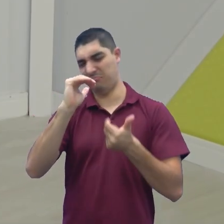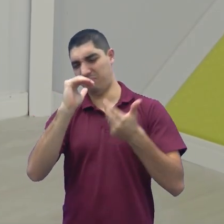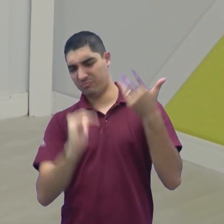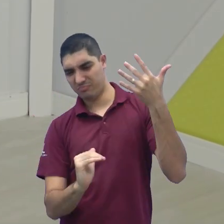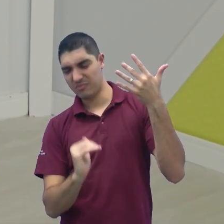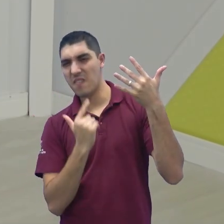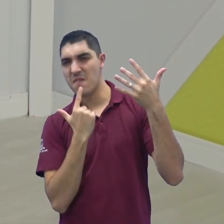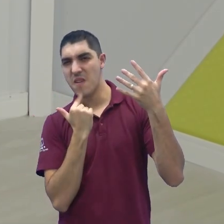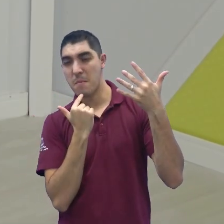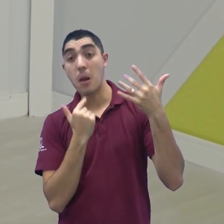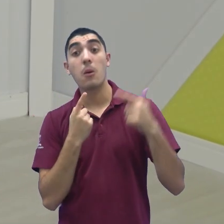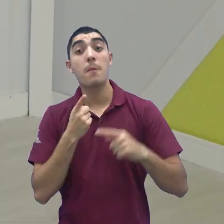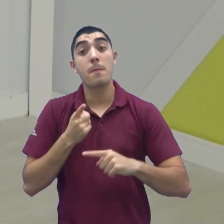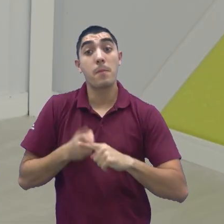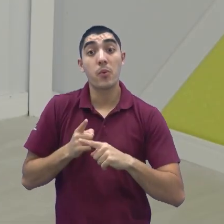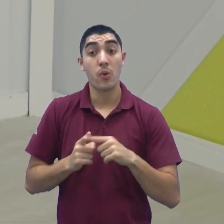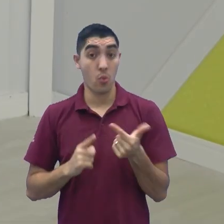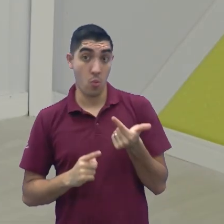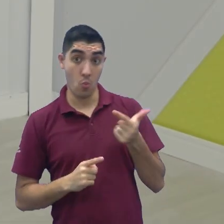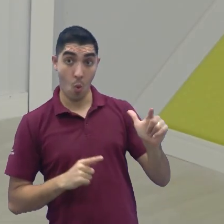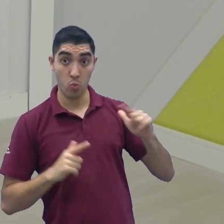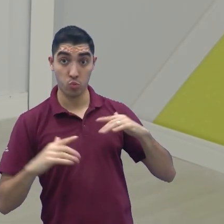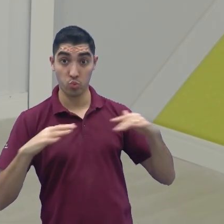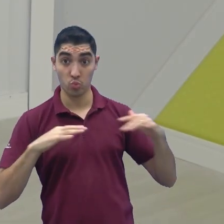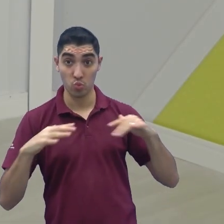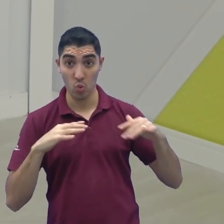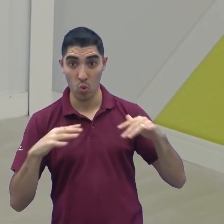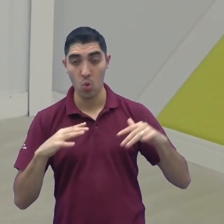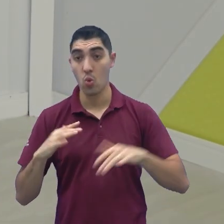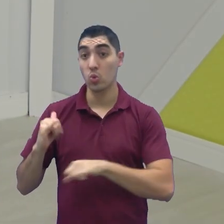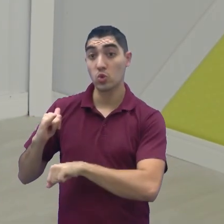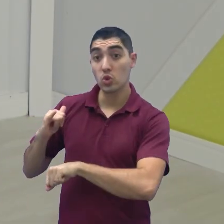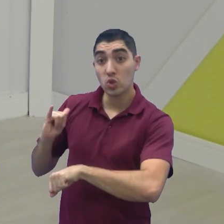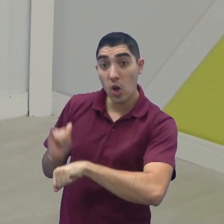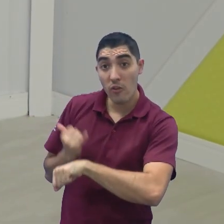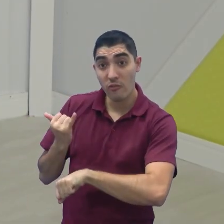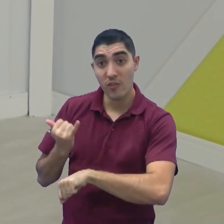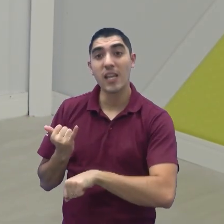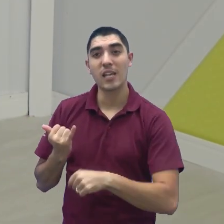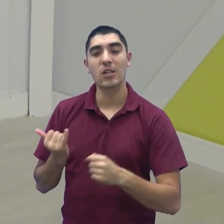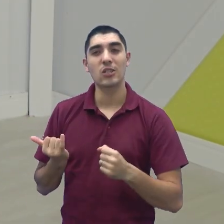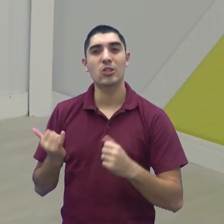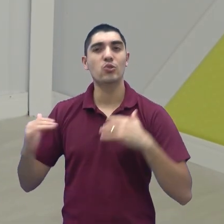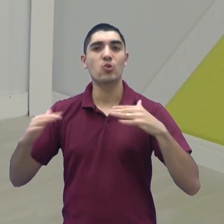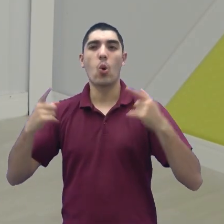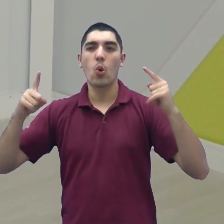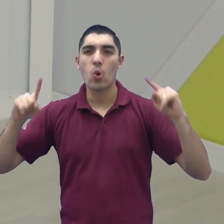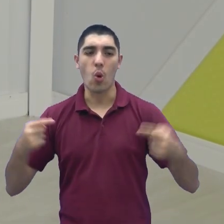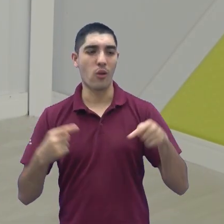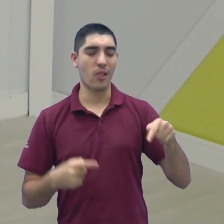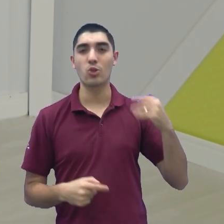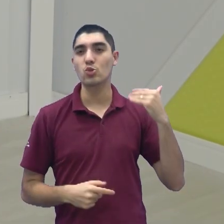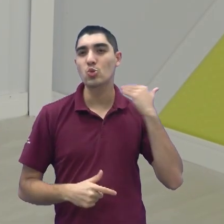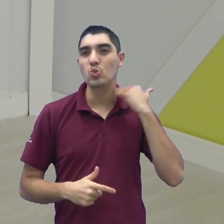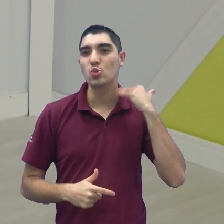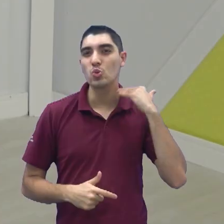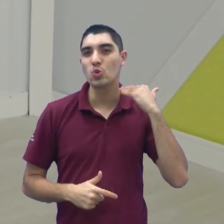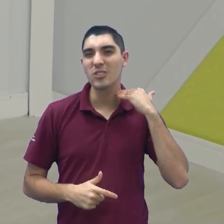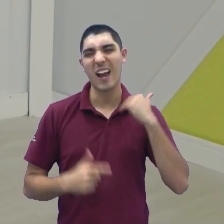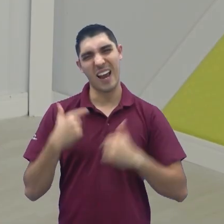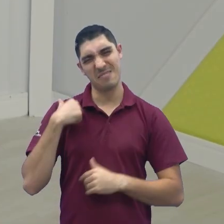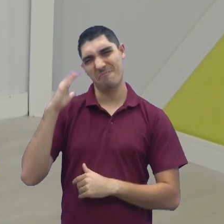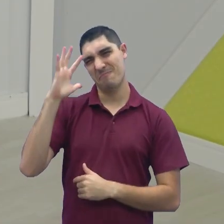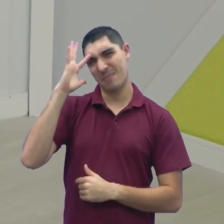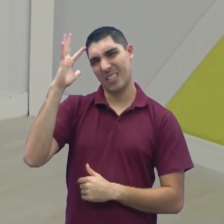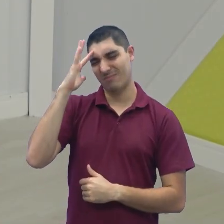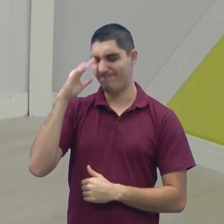grande, porque o rival do São José é o Joinville, que ia jogar justamente contra o Juiz de Fora. Eu imaginei, olha, acho que o São José vai